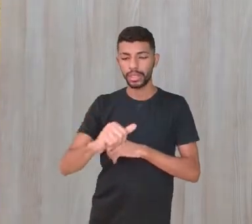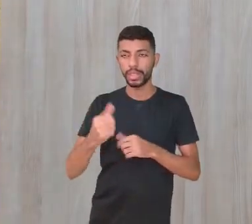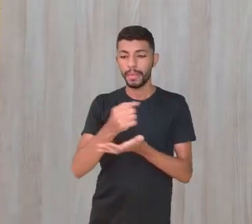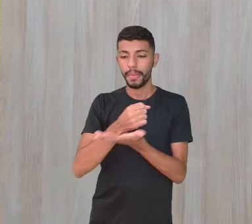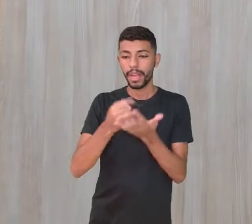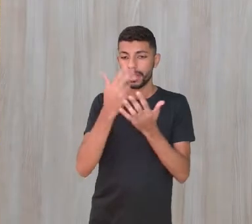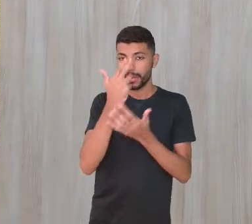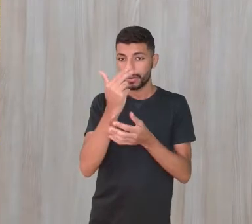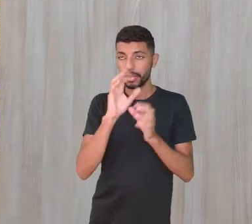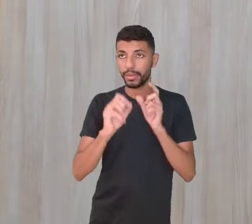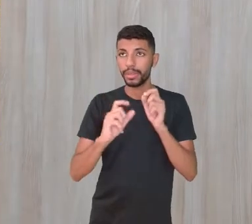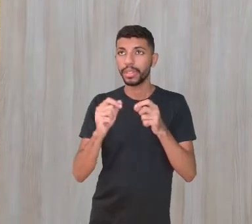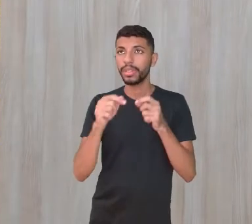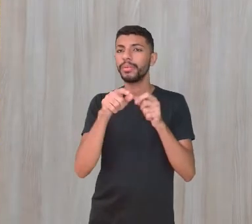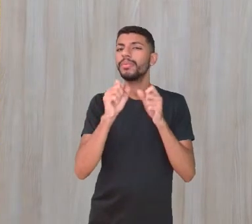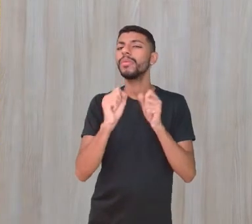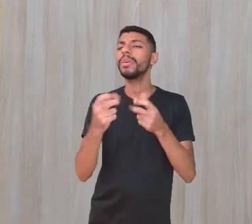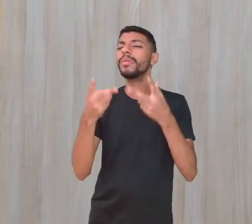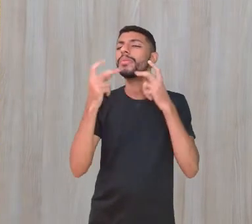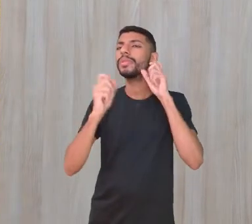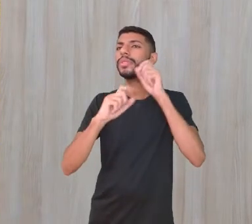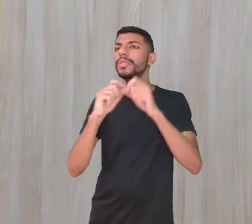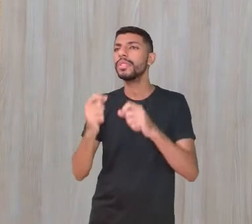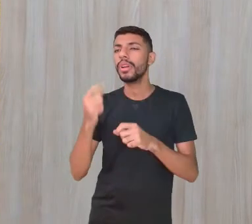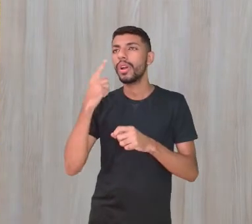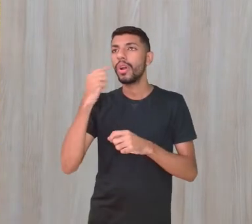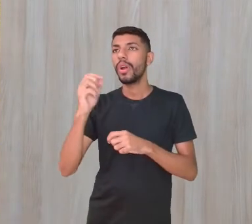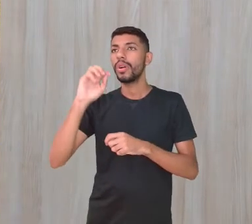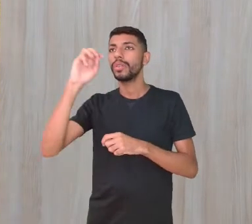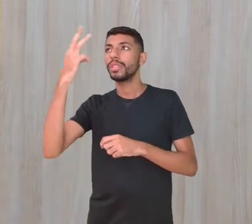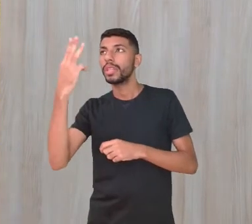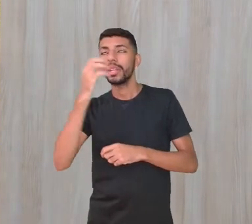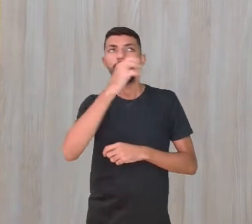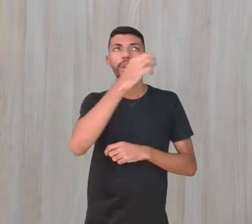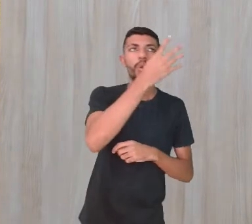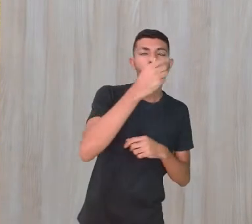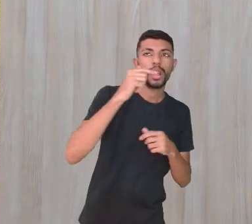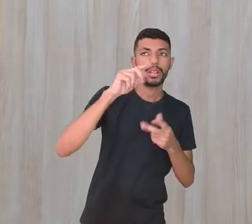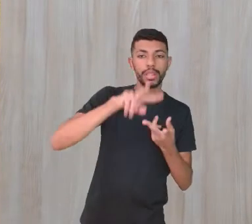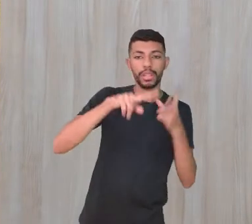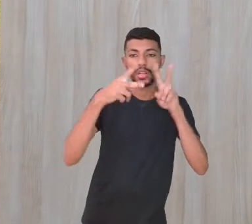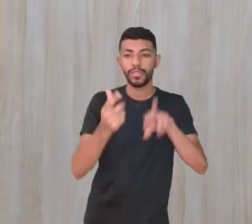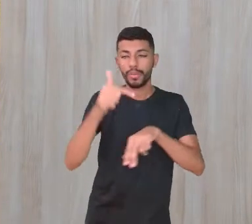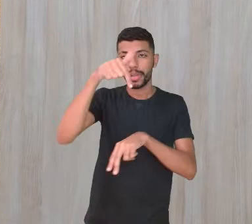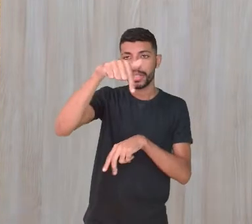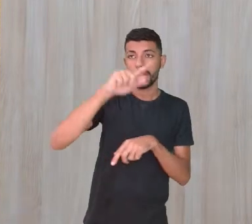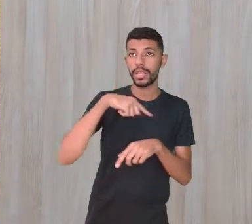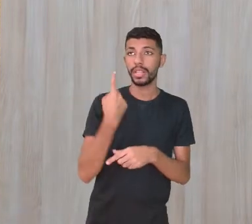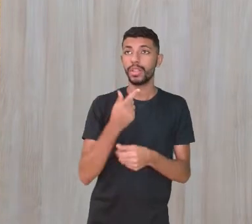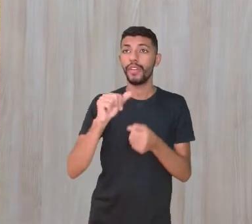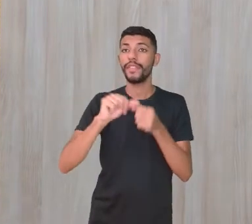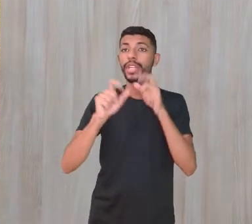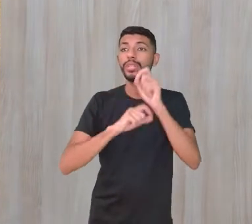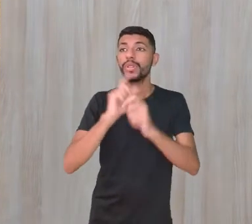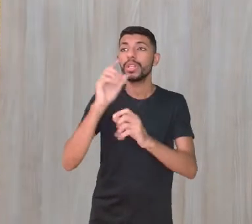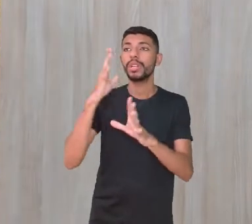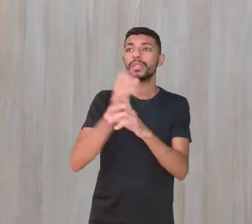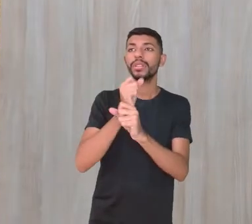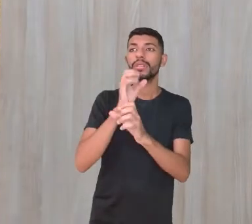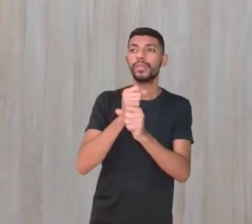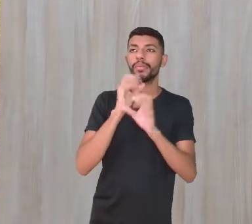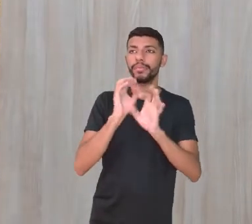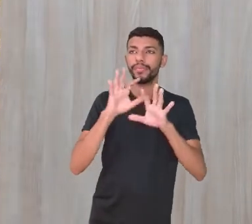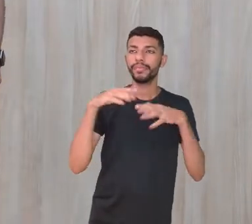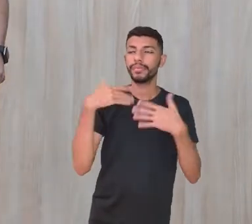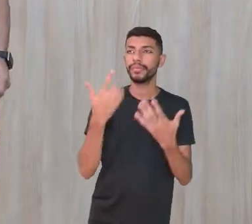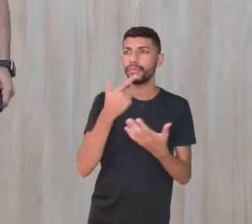notar que esses 3 e esse 4 aqui, para virar um 7, a gente fez o quê? Somou. Então, na